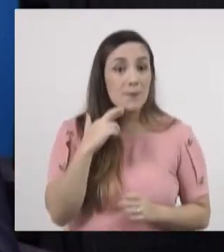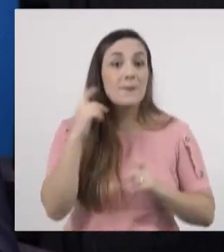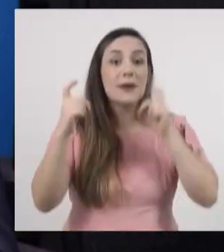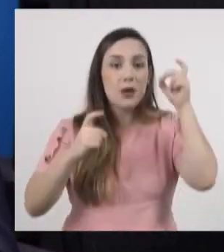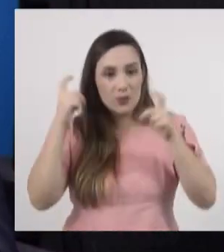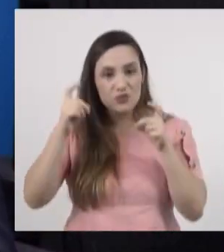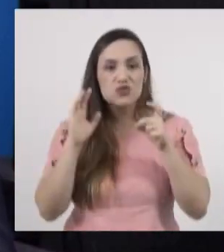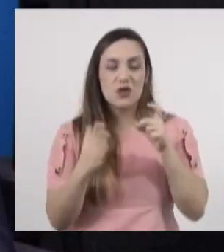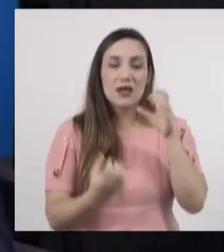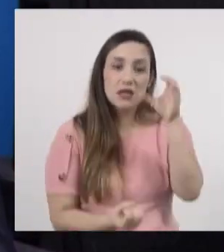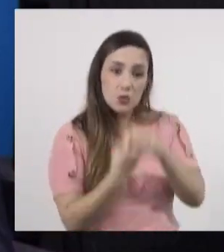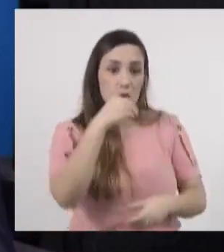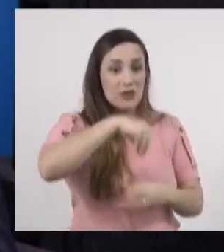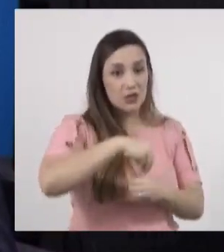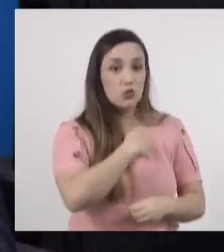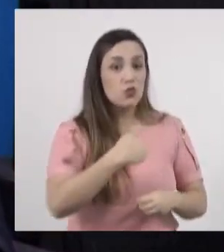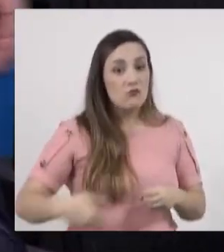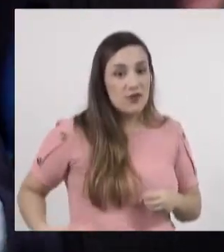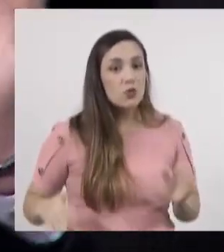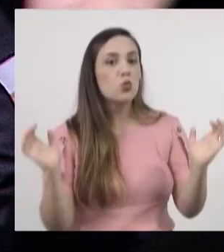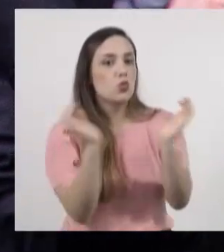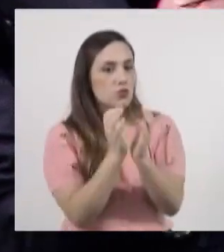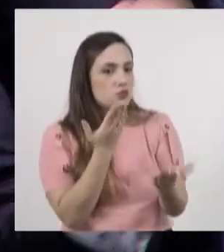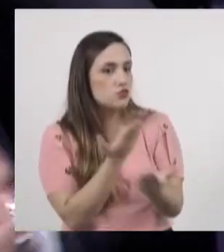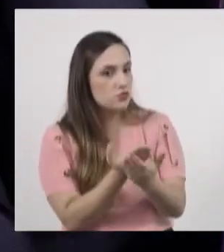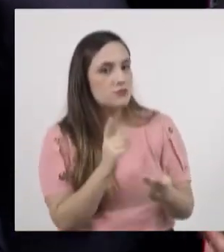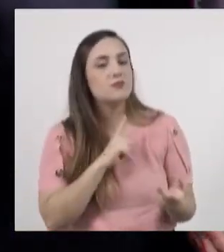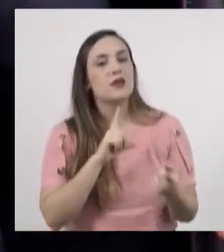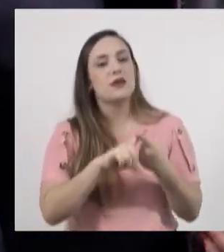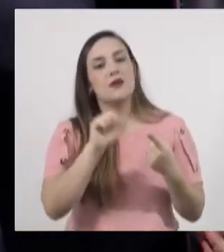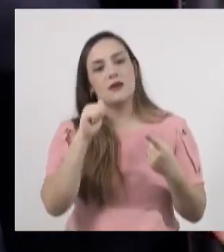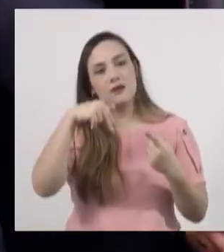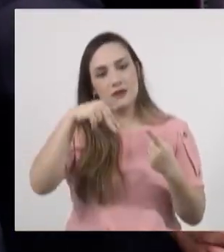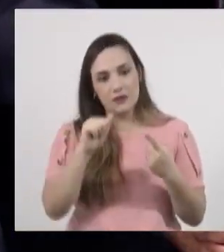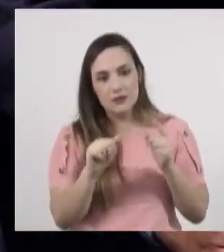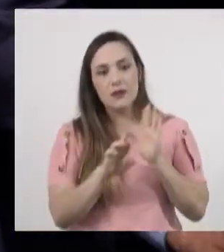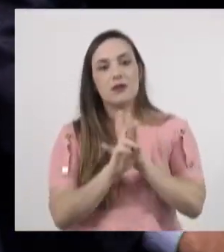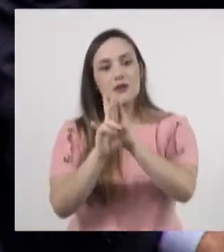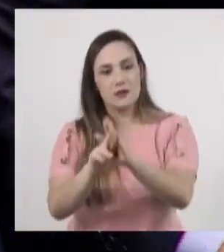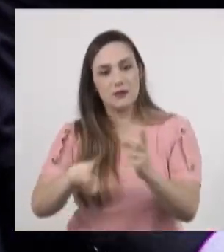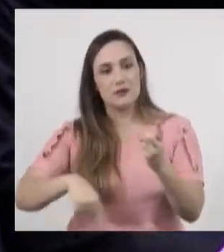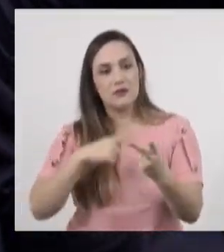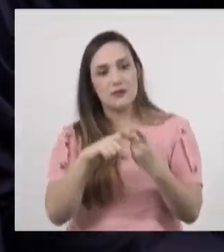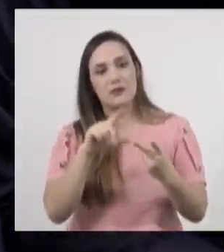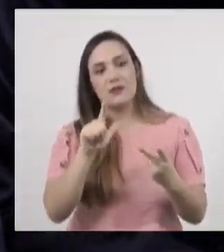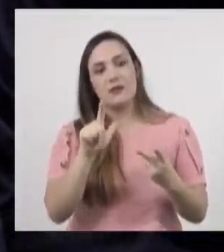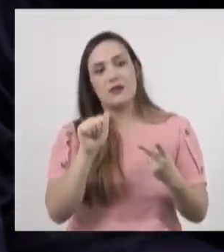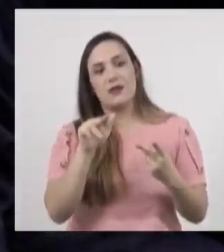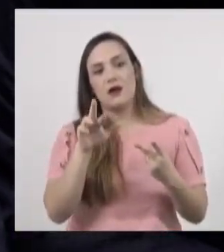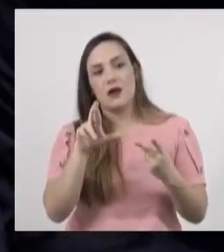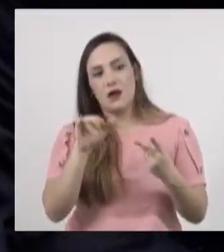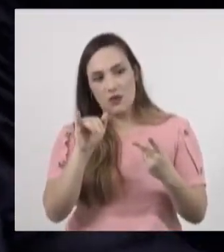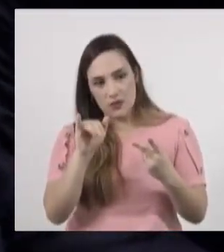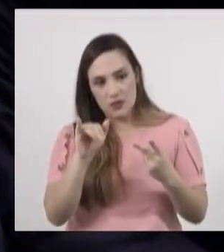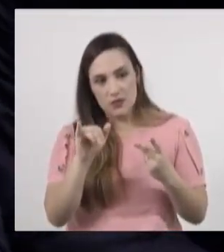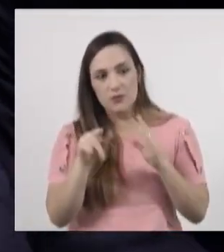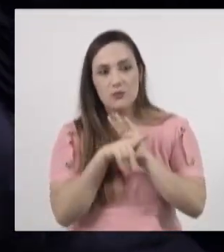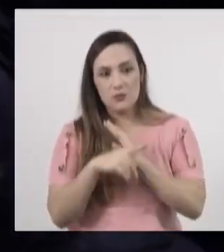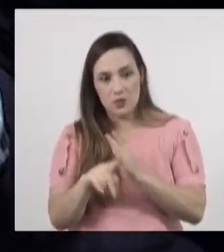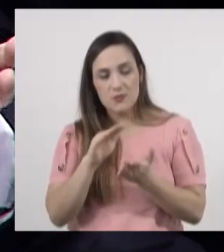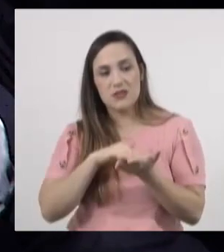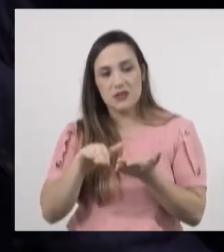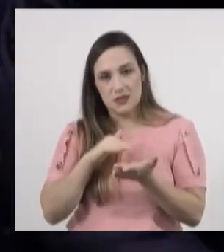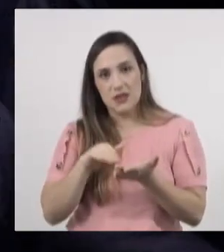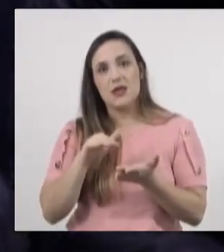instituiu, no âmbito do governo, uma comissão, que aqui está a doutora Ana representando, Lauri faz parte dessa comissão pela Cefaz,